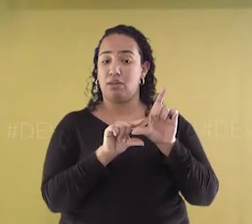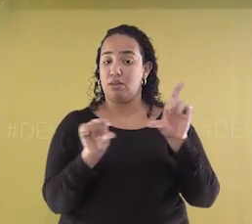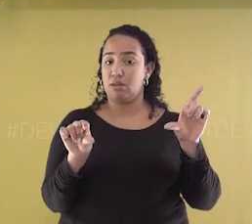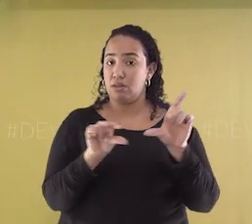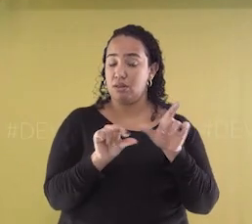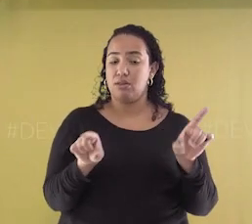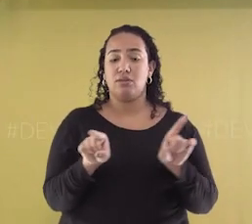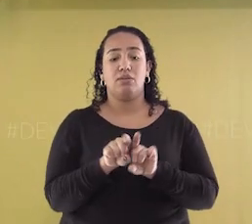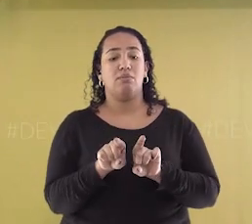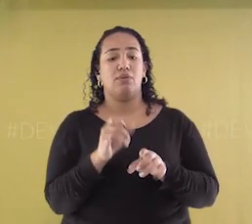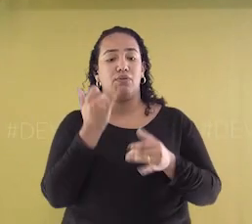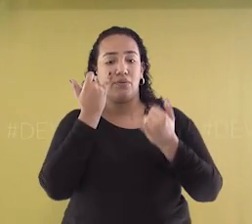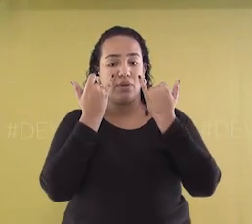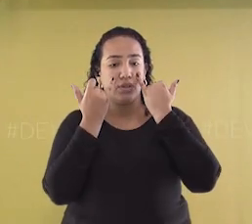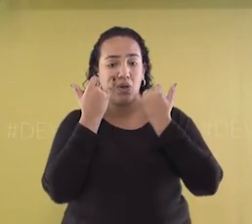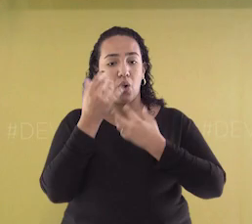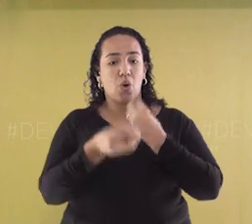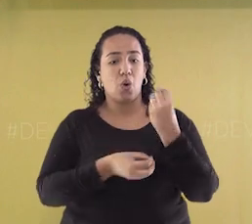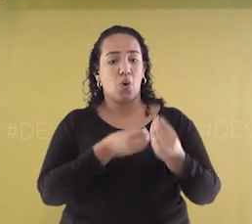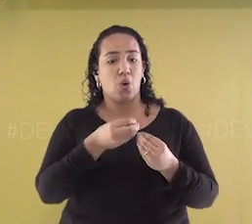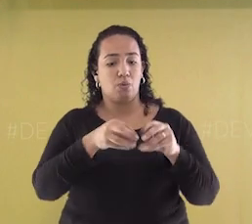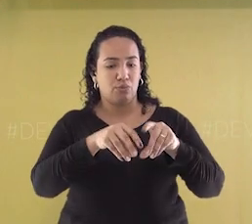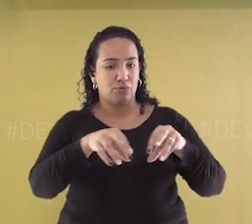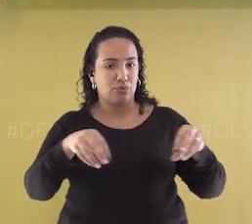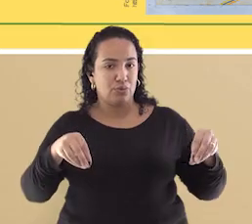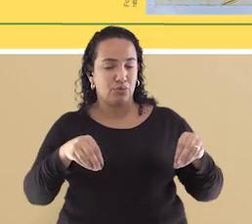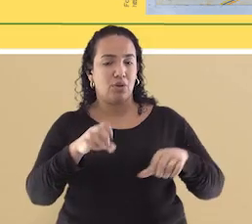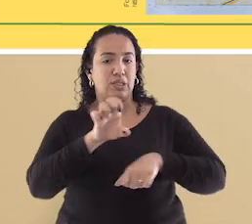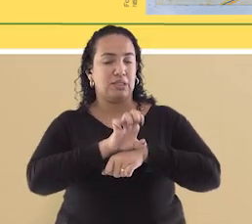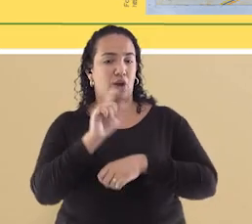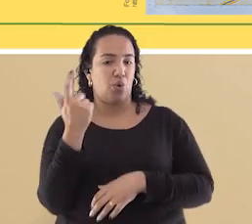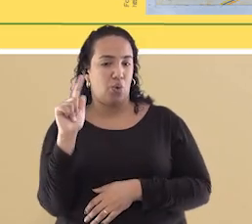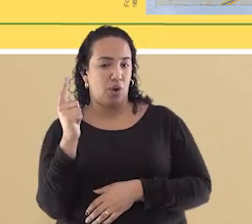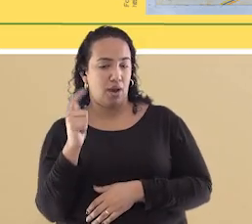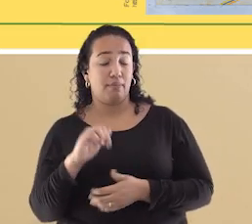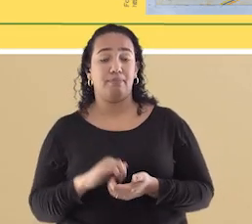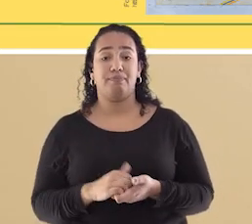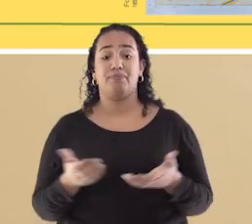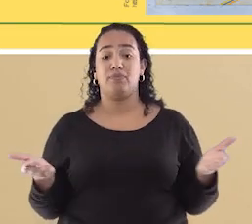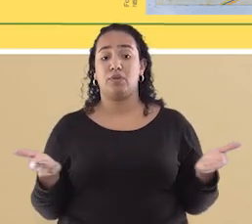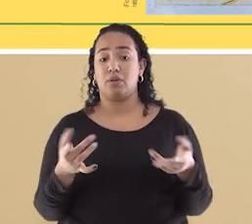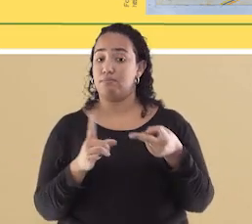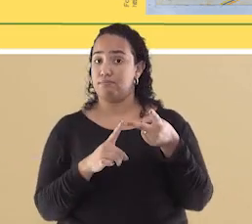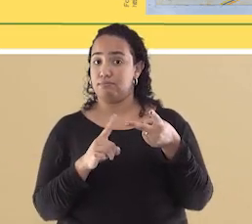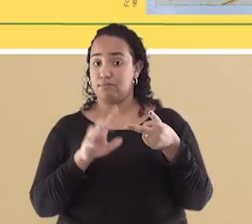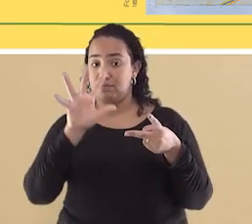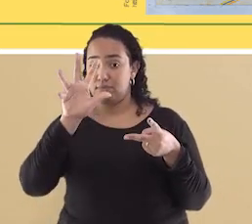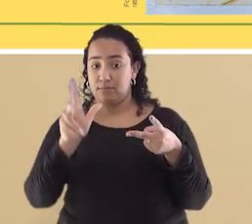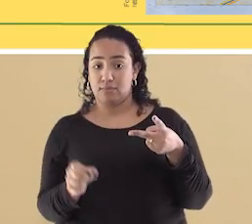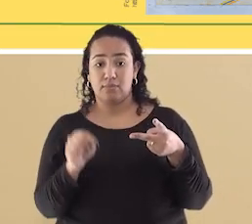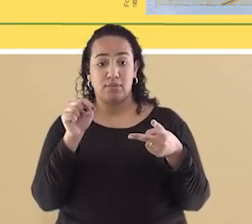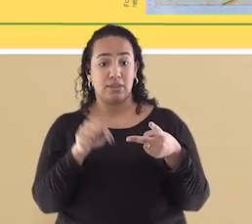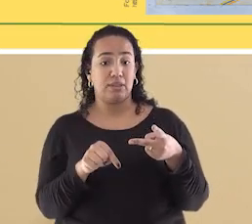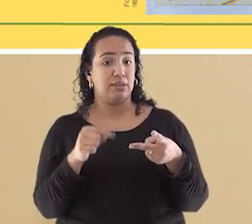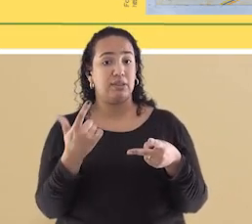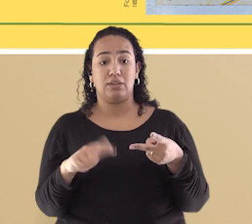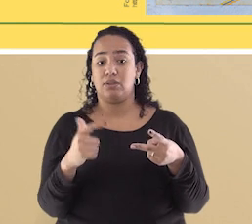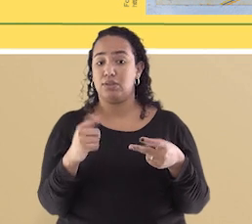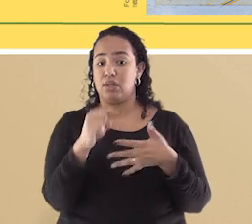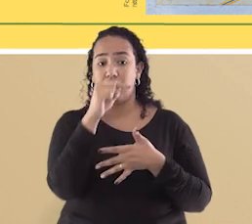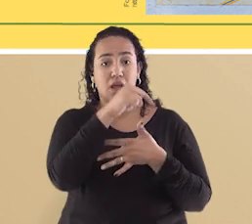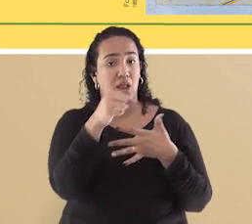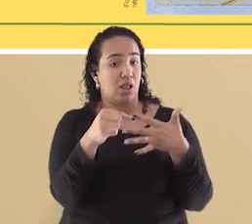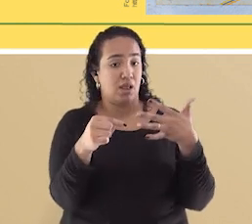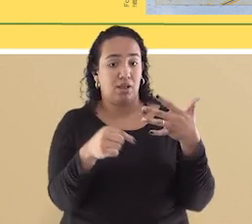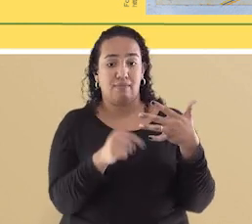dados sobre o uso do solo no estado de Goiás. Já nesse segundo mapa, não possui nenhum dos elementos